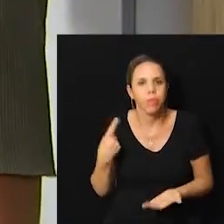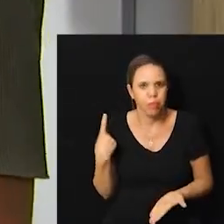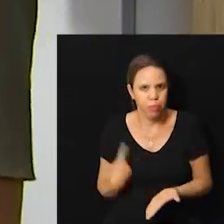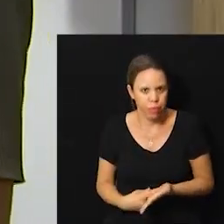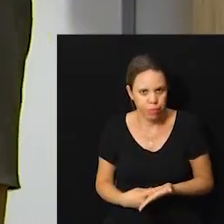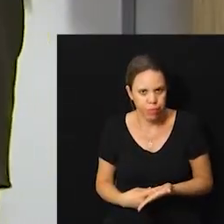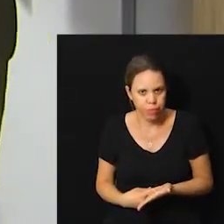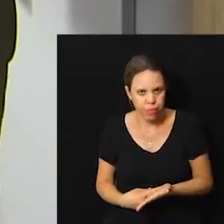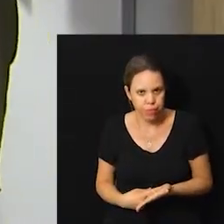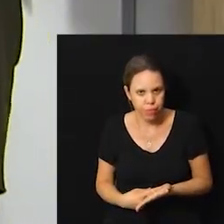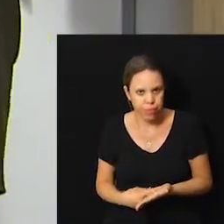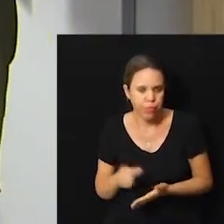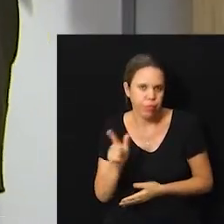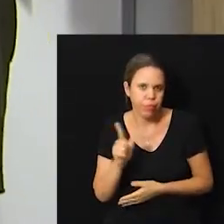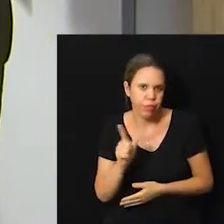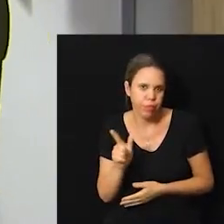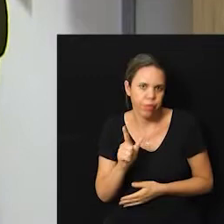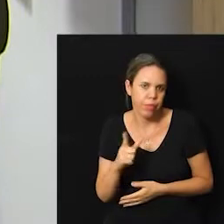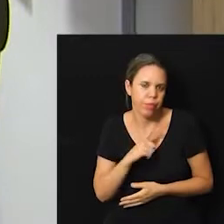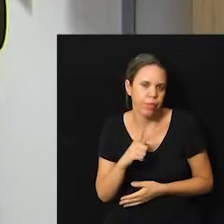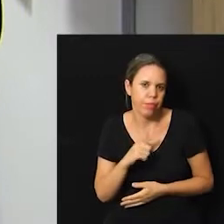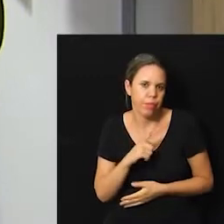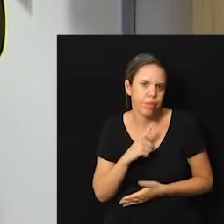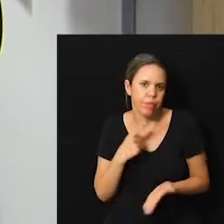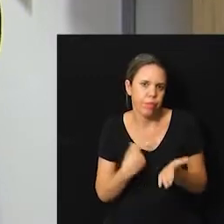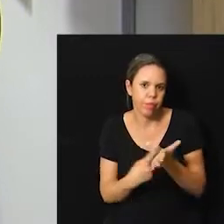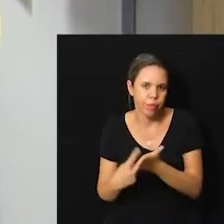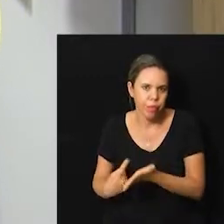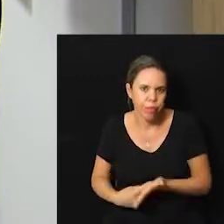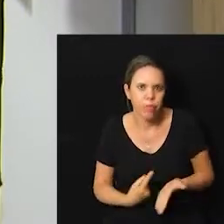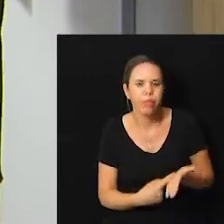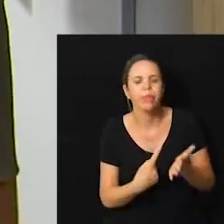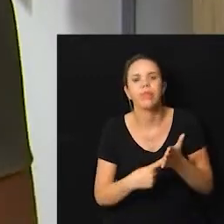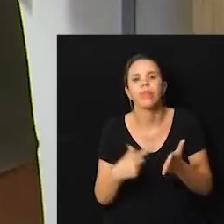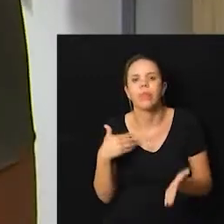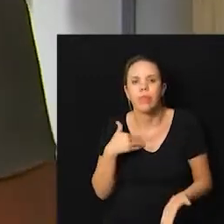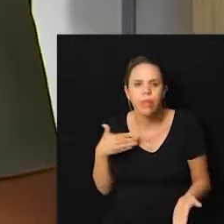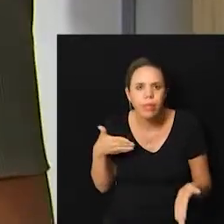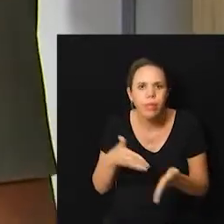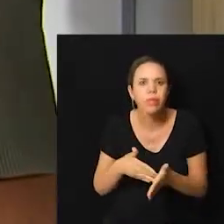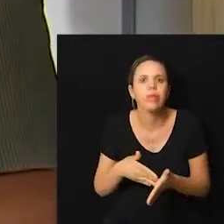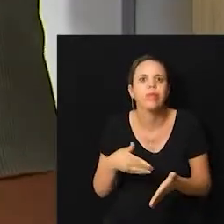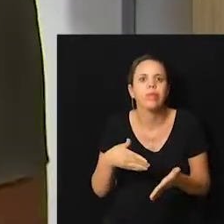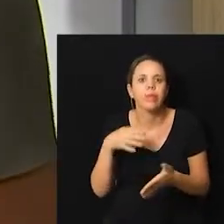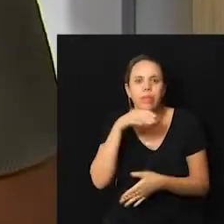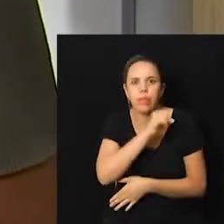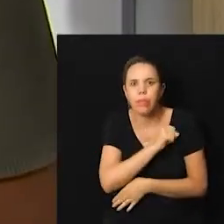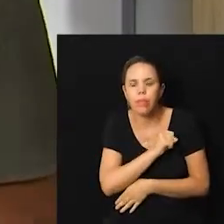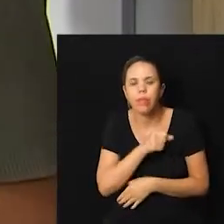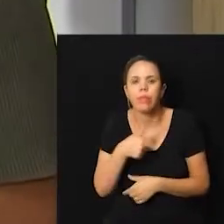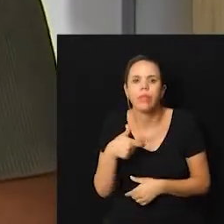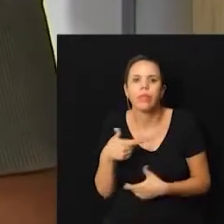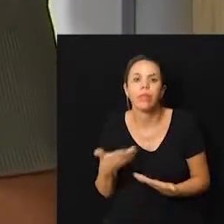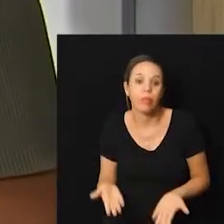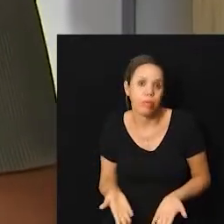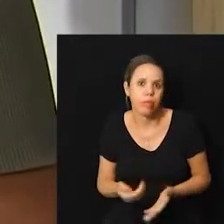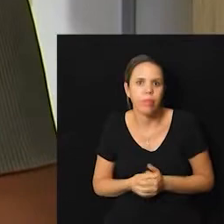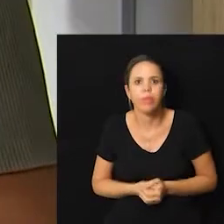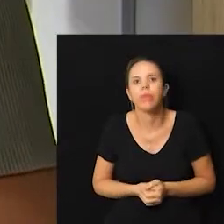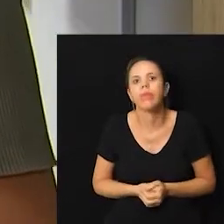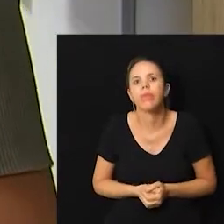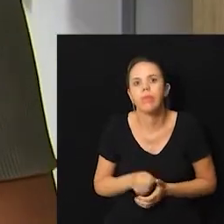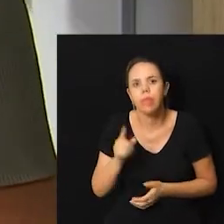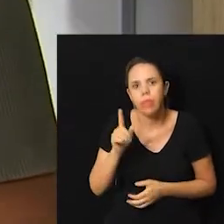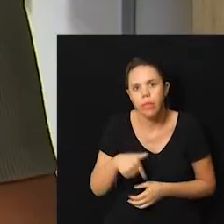dessa casa assumiu um compromisso conosco. Claro que existe uma agenda a ser cumprida, a gente não pode ter o nosso pleito